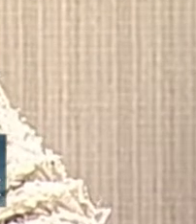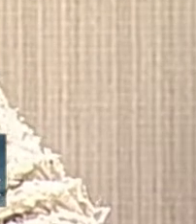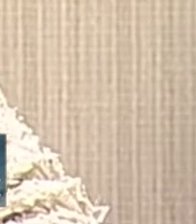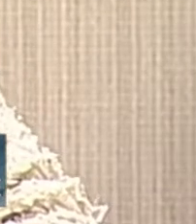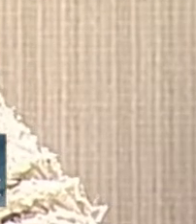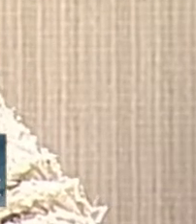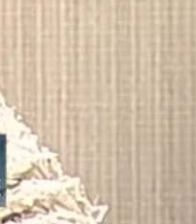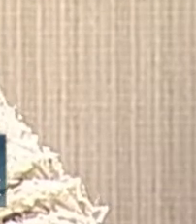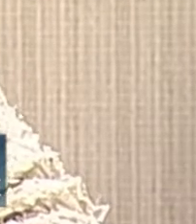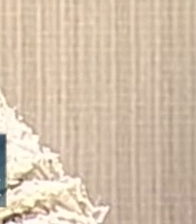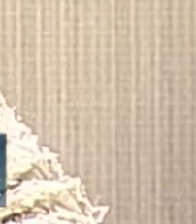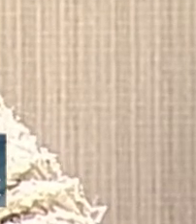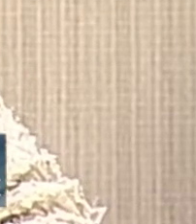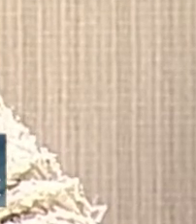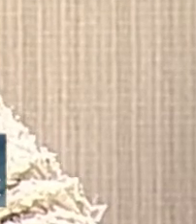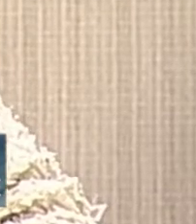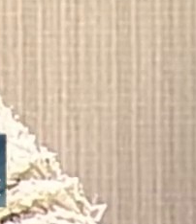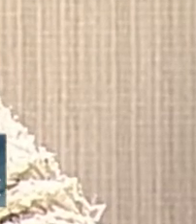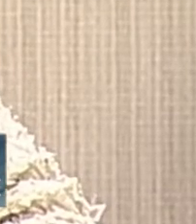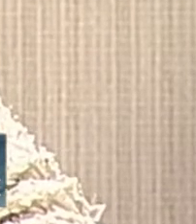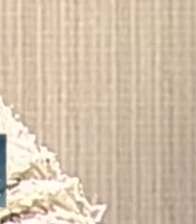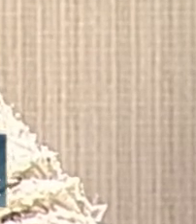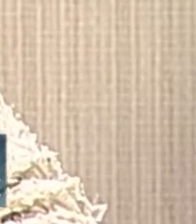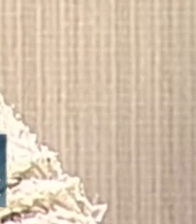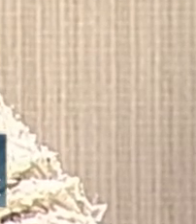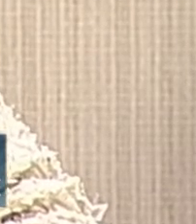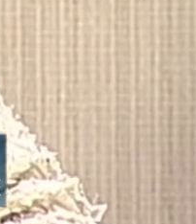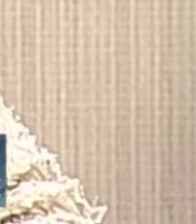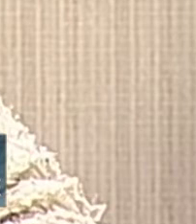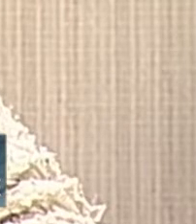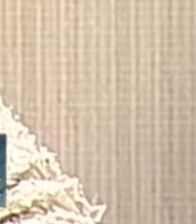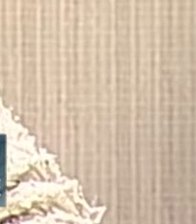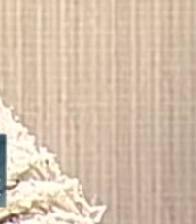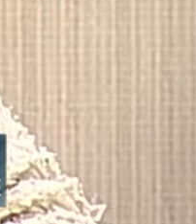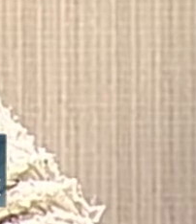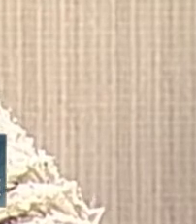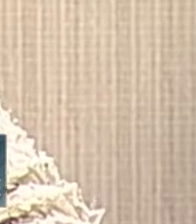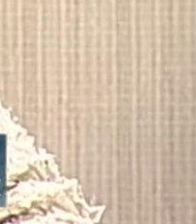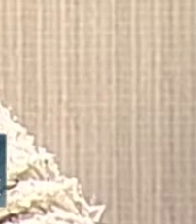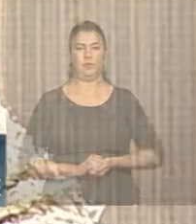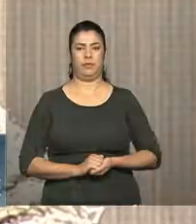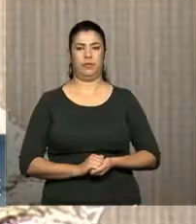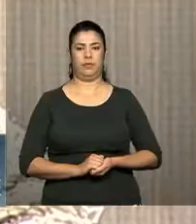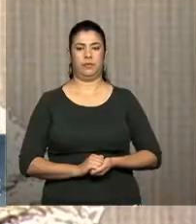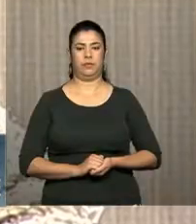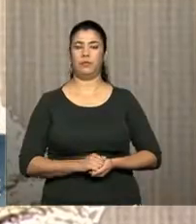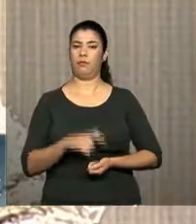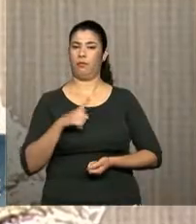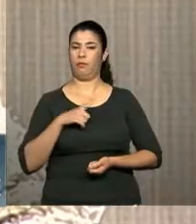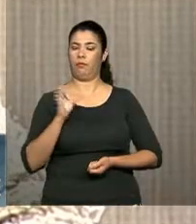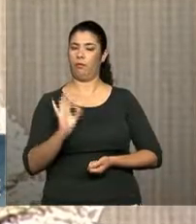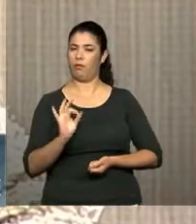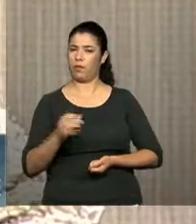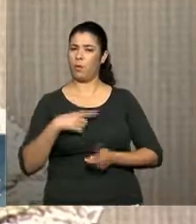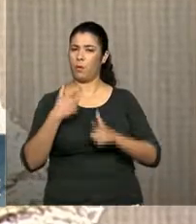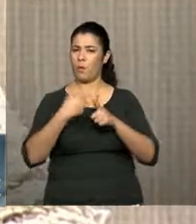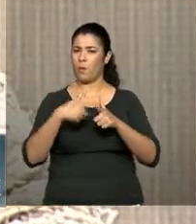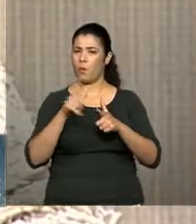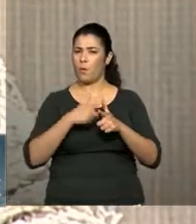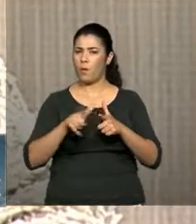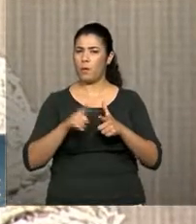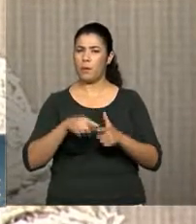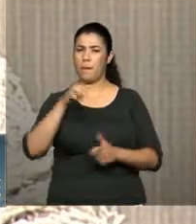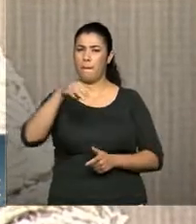da pobreza certamente a miséria é um dos do dono é uma das questões que mais